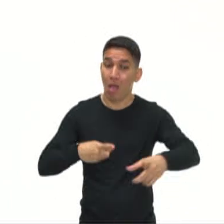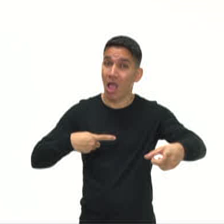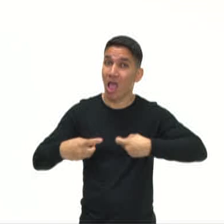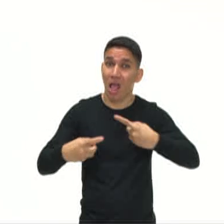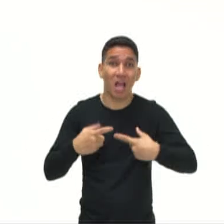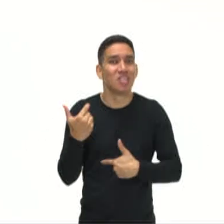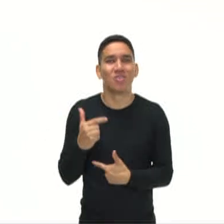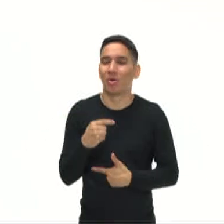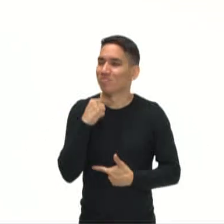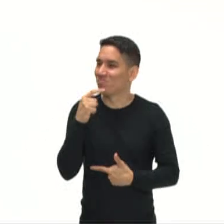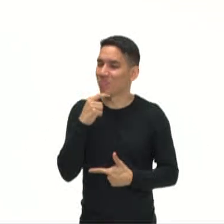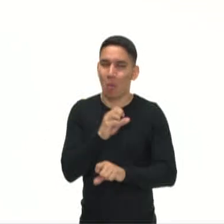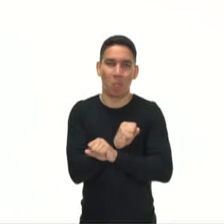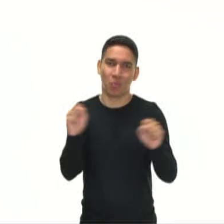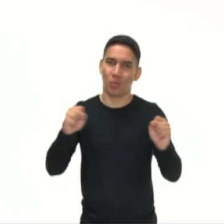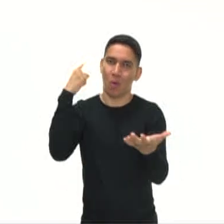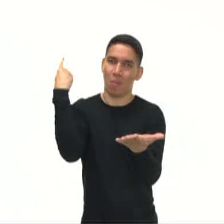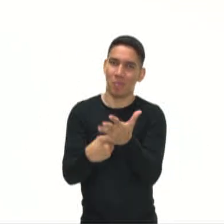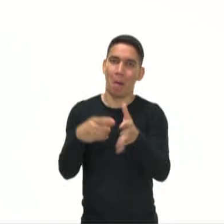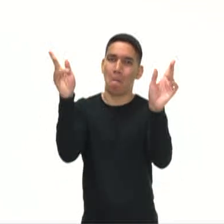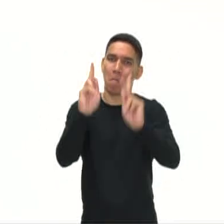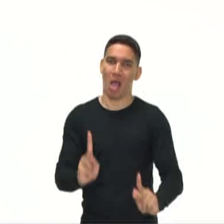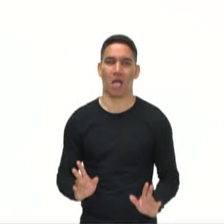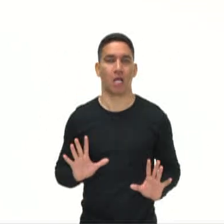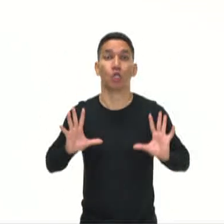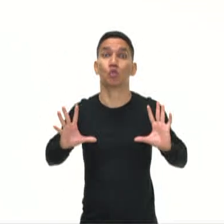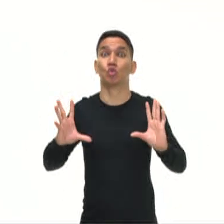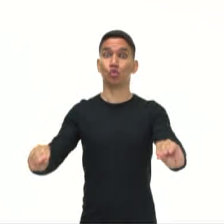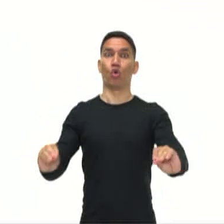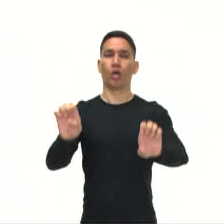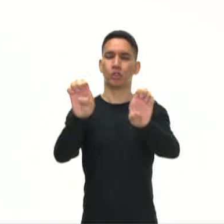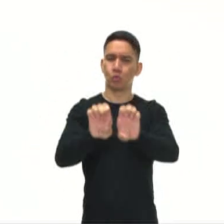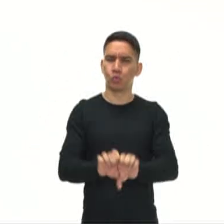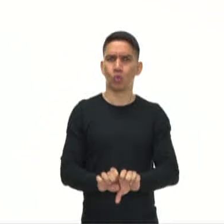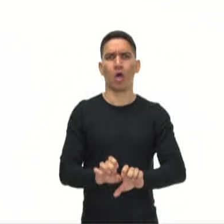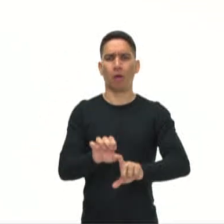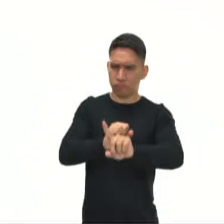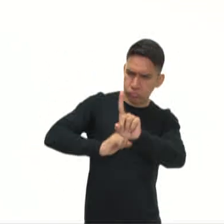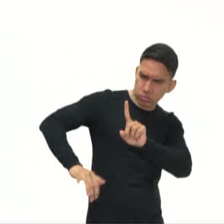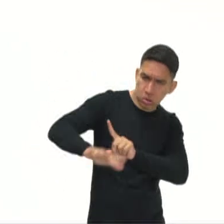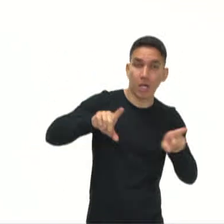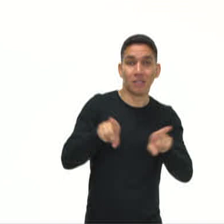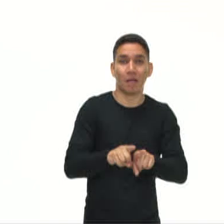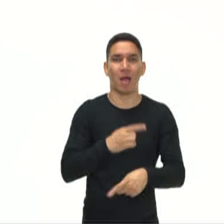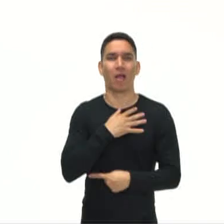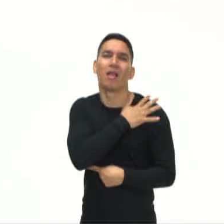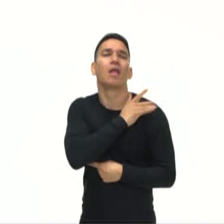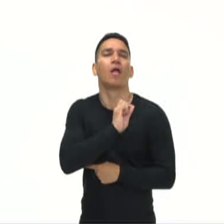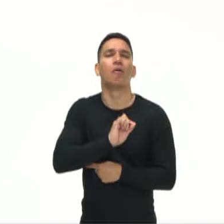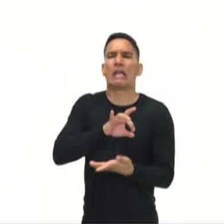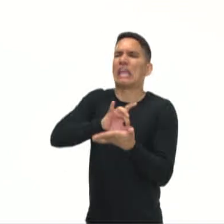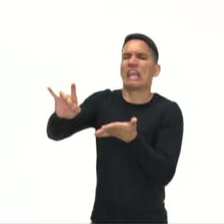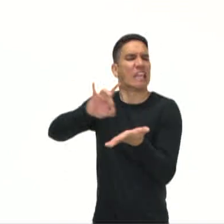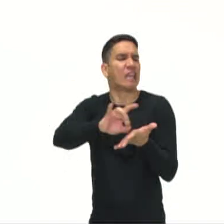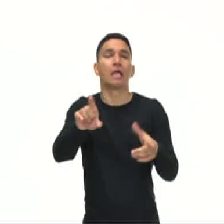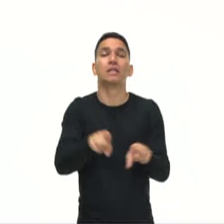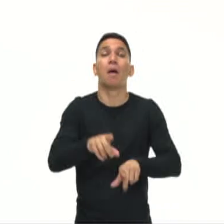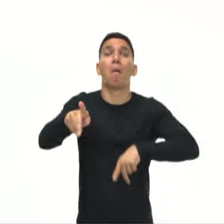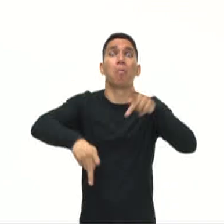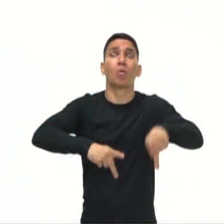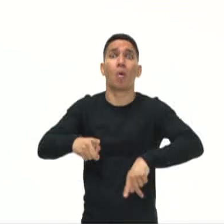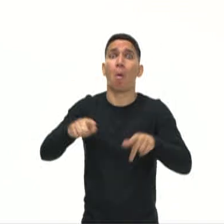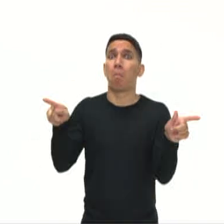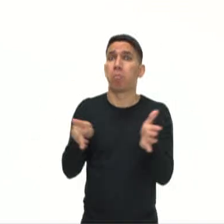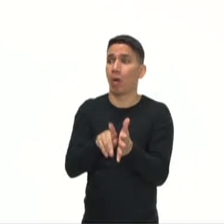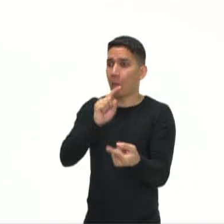de negociar a paz, em que toda a infraestrutura civil e militar inimiga e suas populações se tornam um